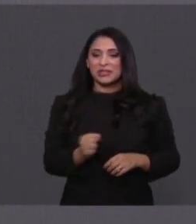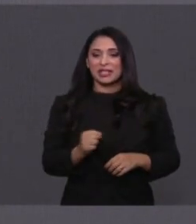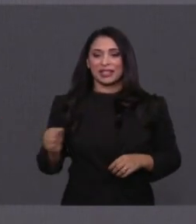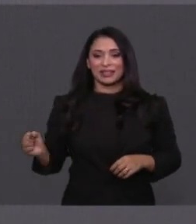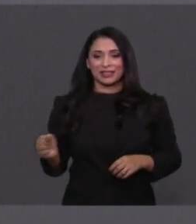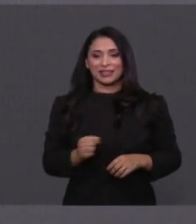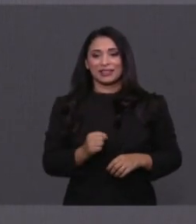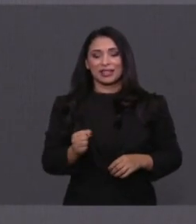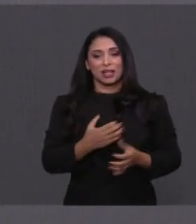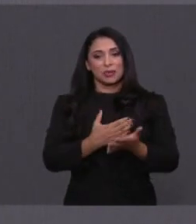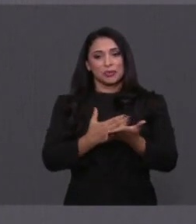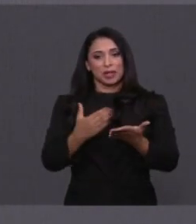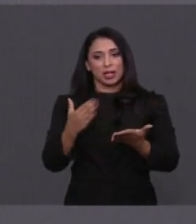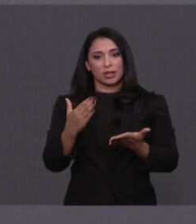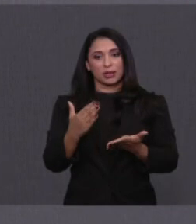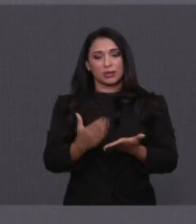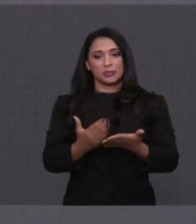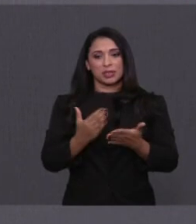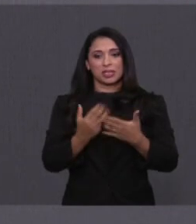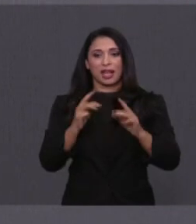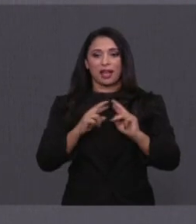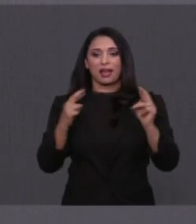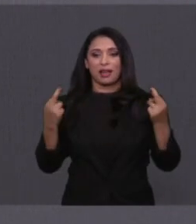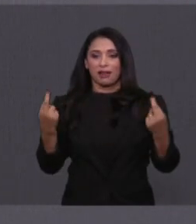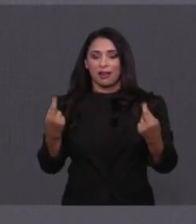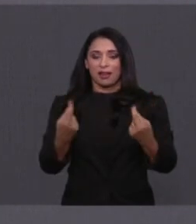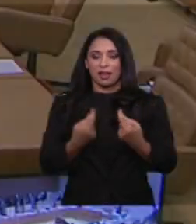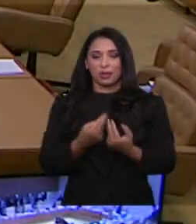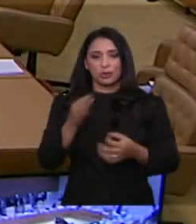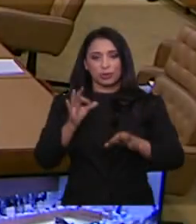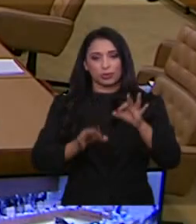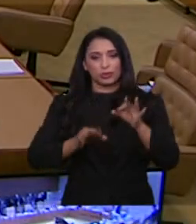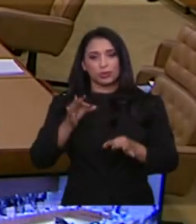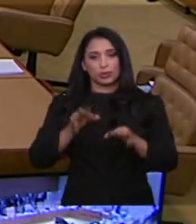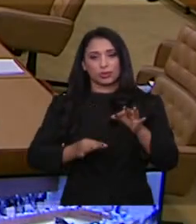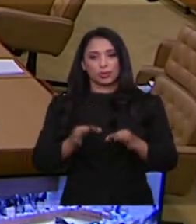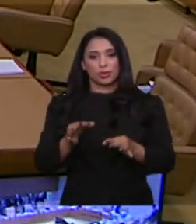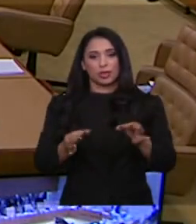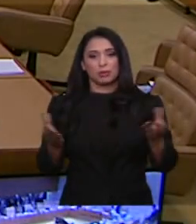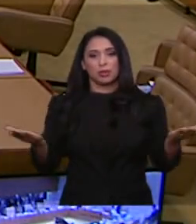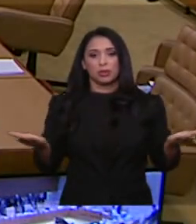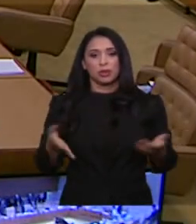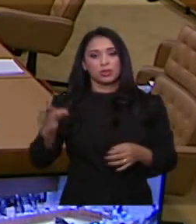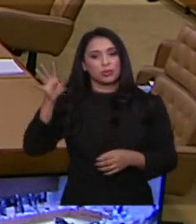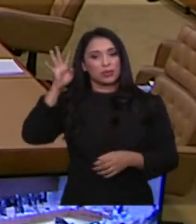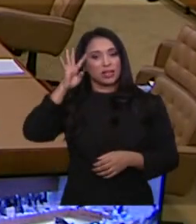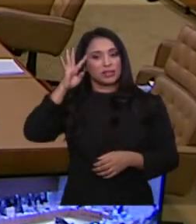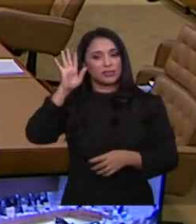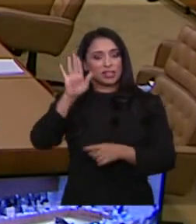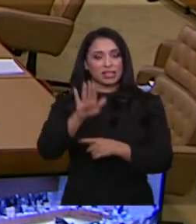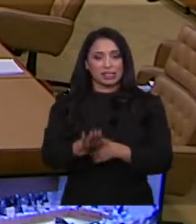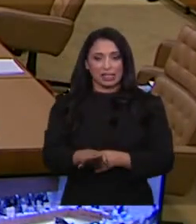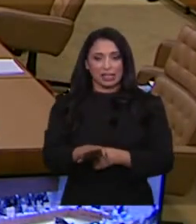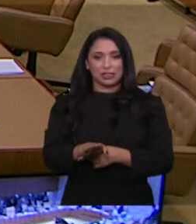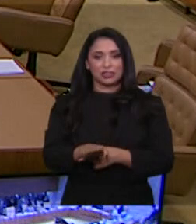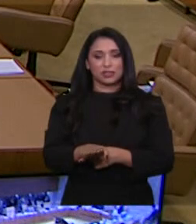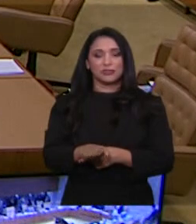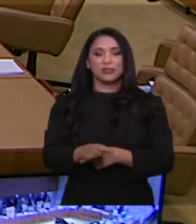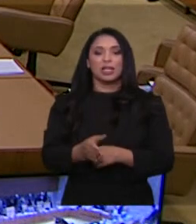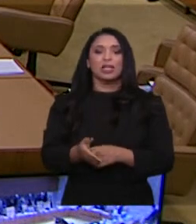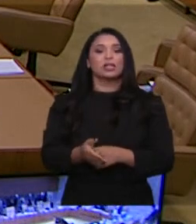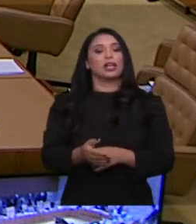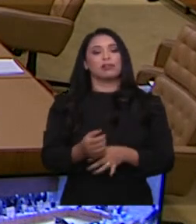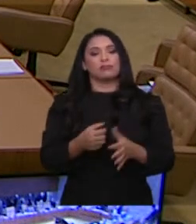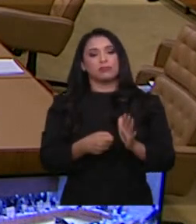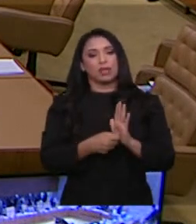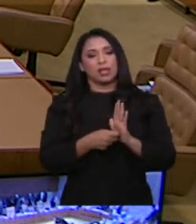instante para o início da sessão plenária da tarde desta quarta-feira. Portanto, com diversos